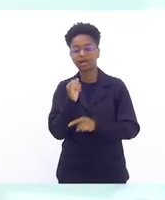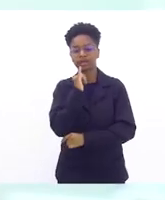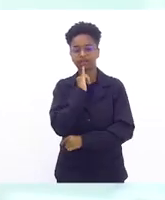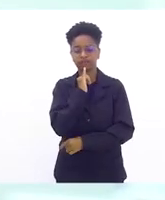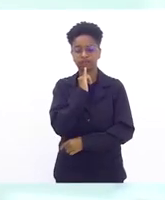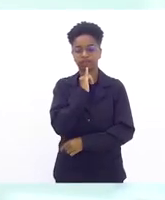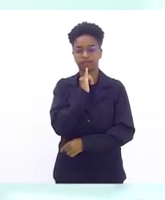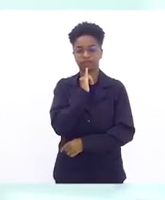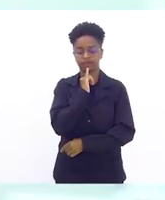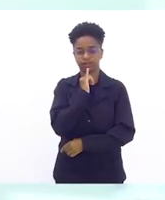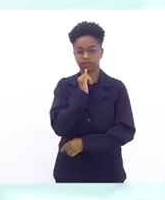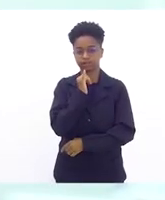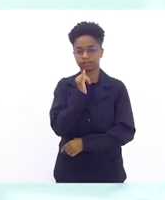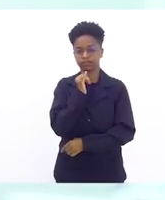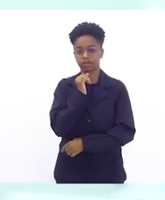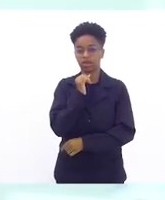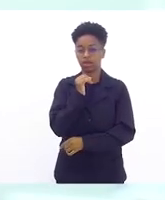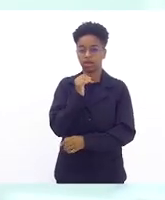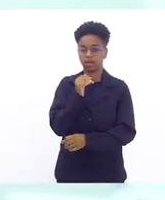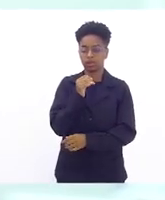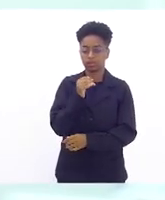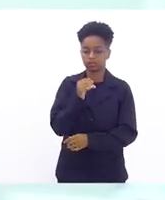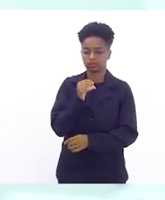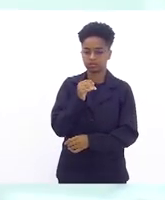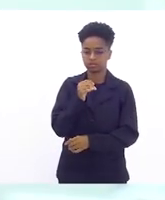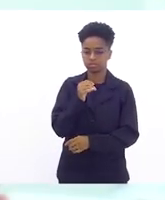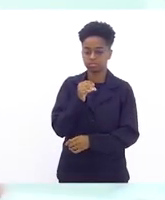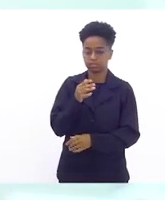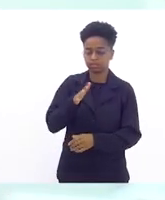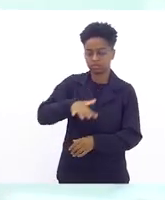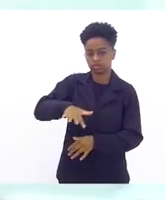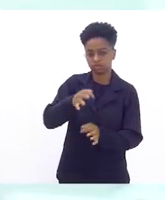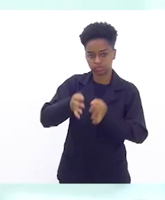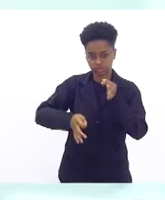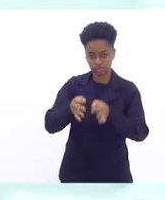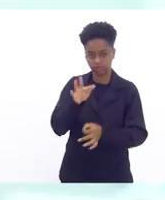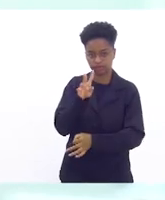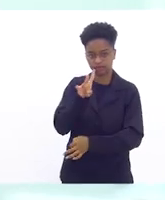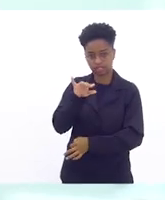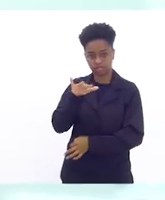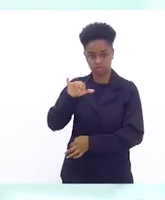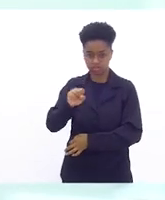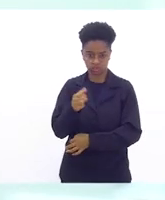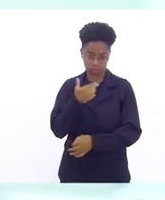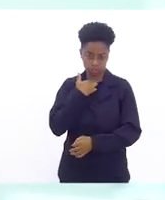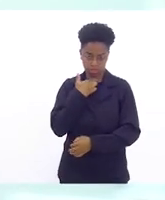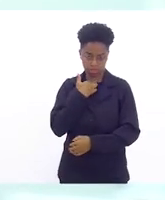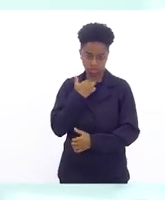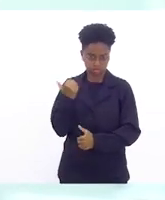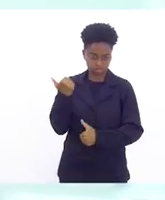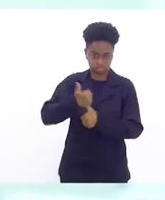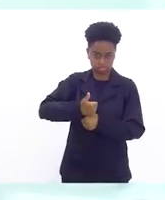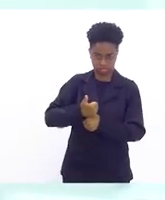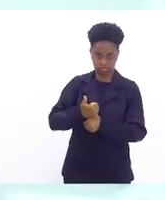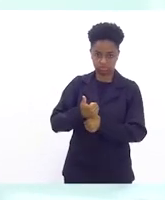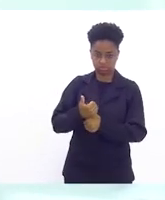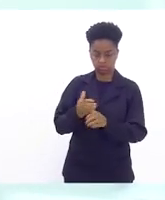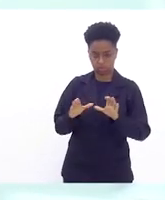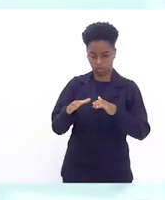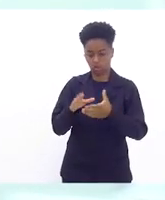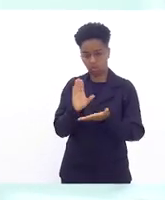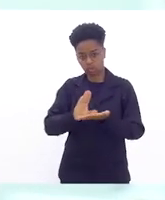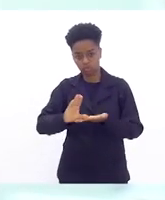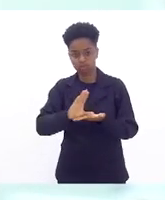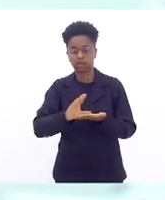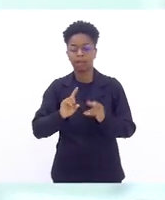o promotor de justiça Doutor Venezuela ele teve outros compromissos fazem não vai poder assumir o conselho mas eu